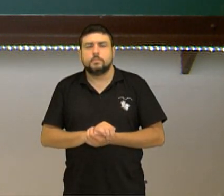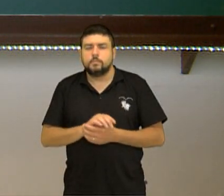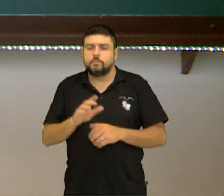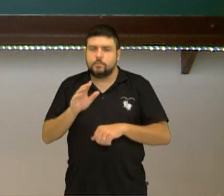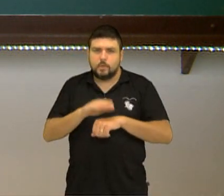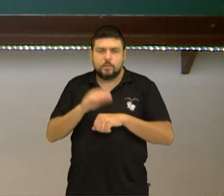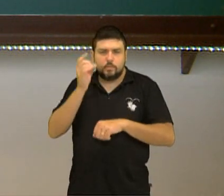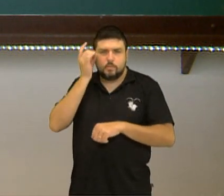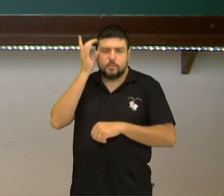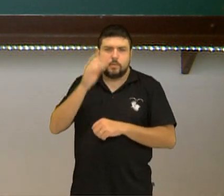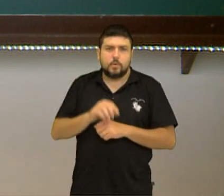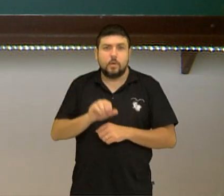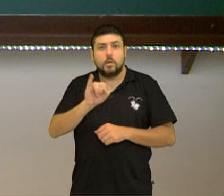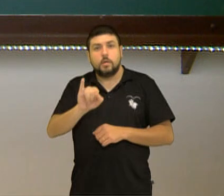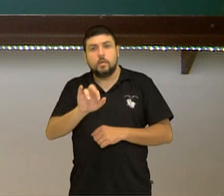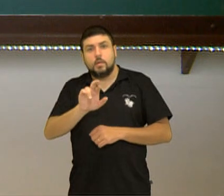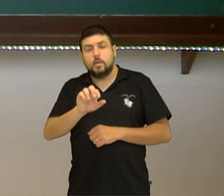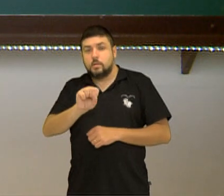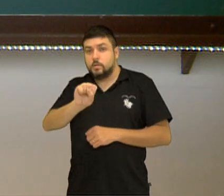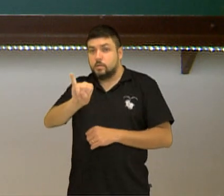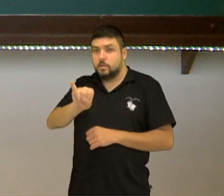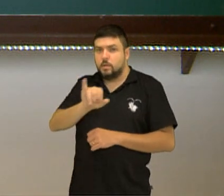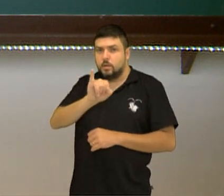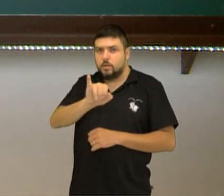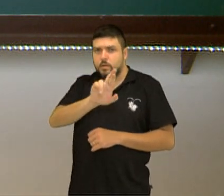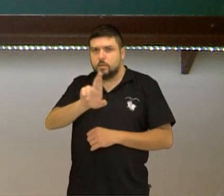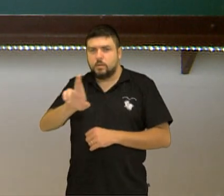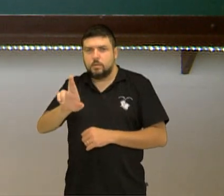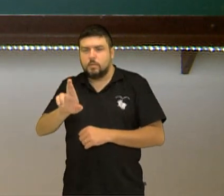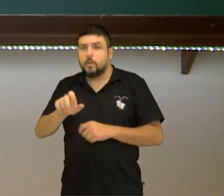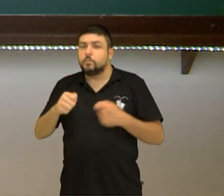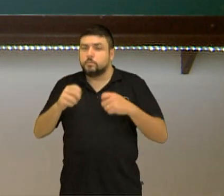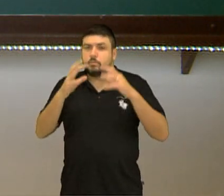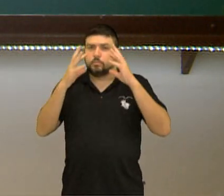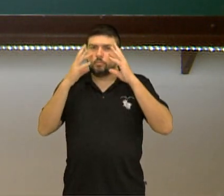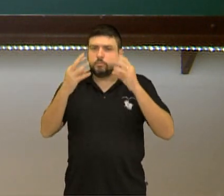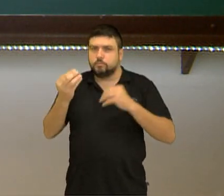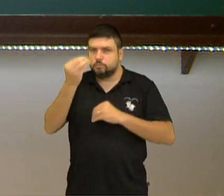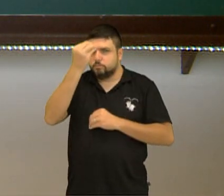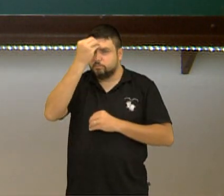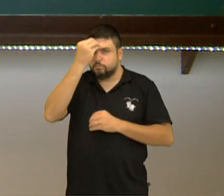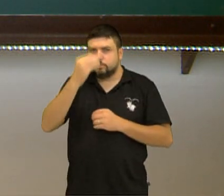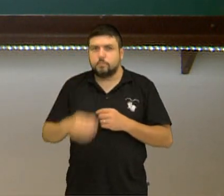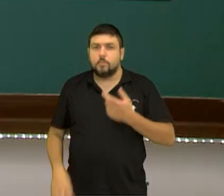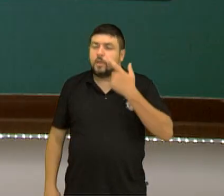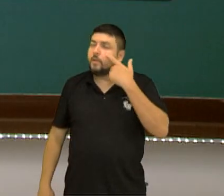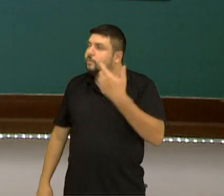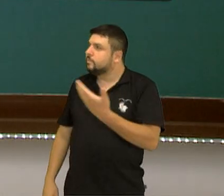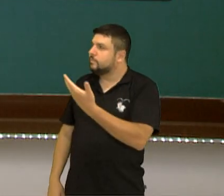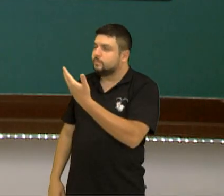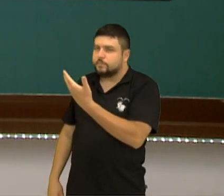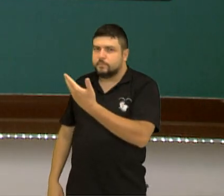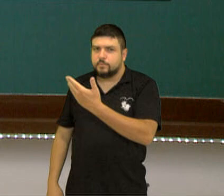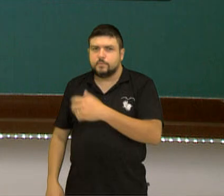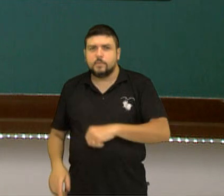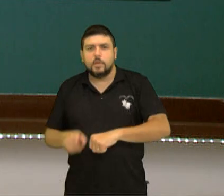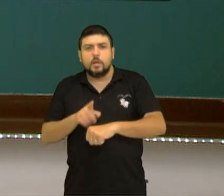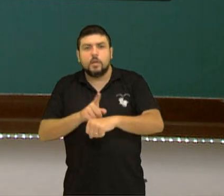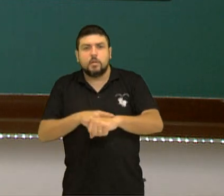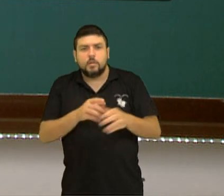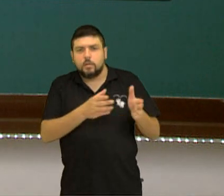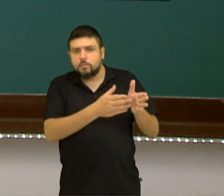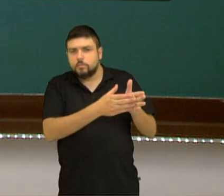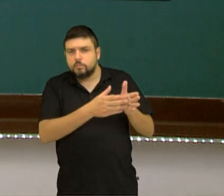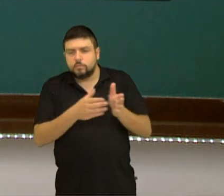fácil. Se for irregular, que a gente tem que prestar atenção. Ok? Beleza. Veja aqui como é que funciona isso numa linha